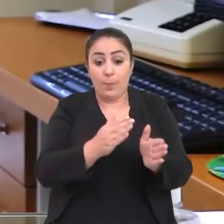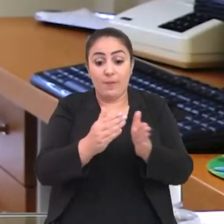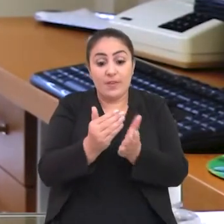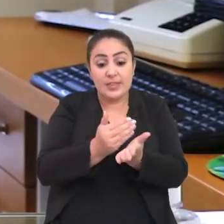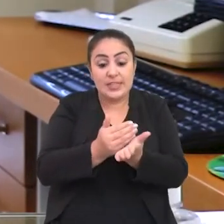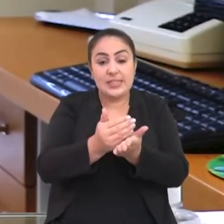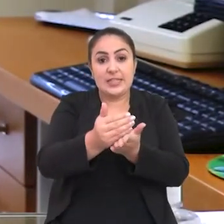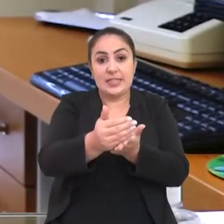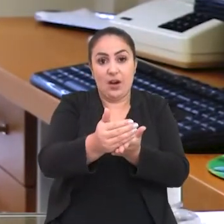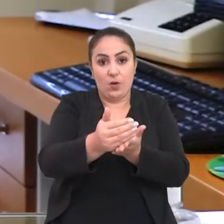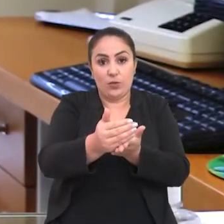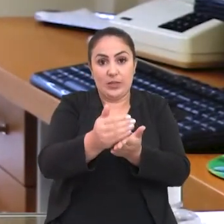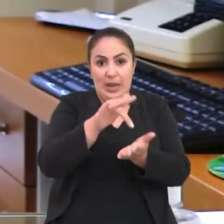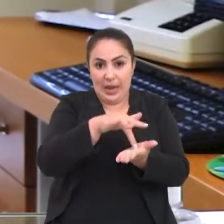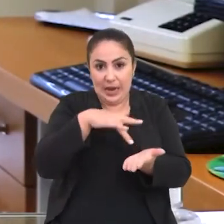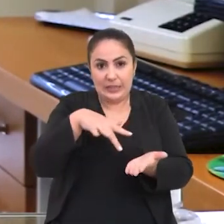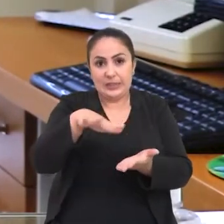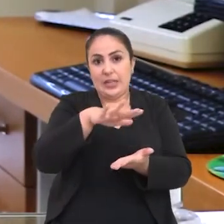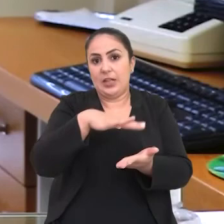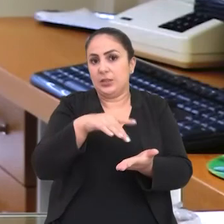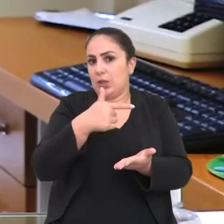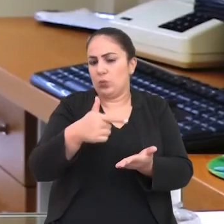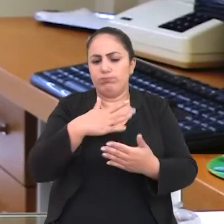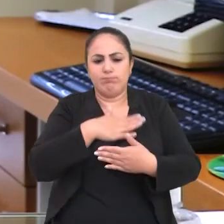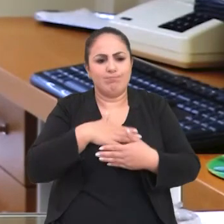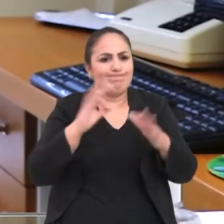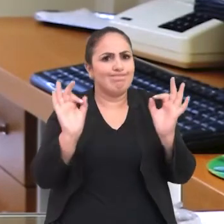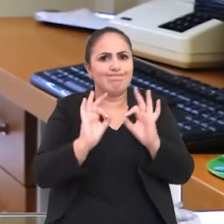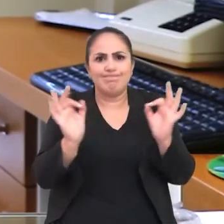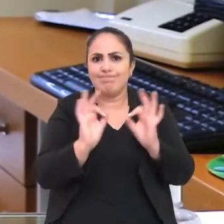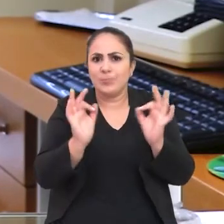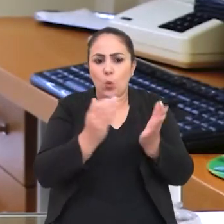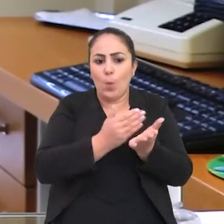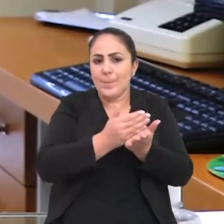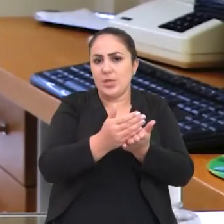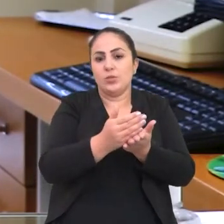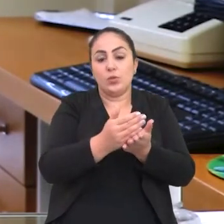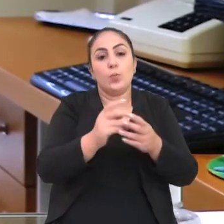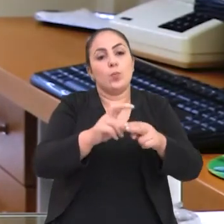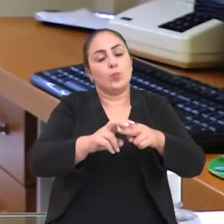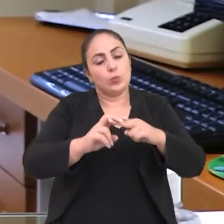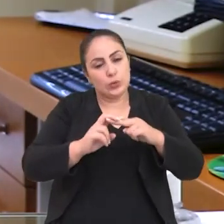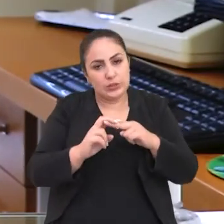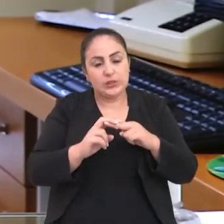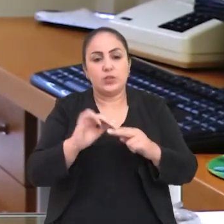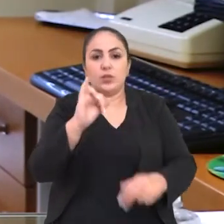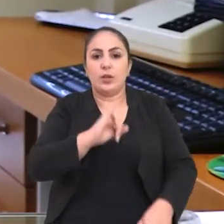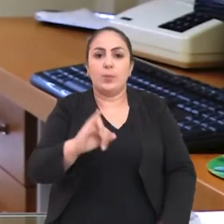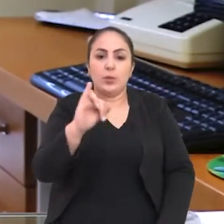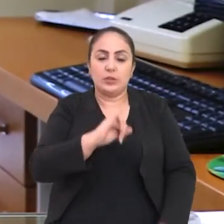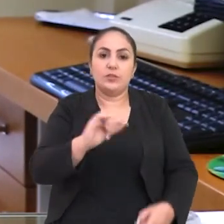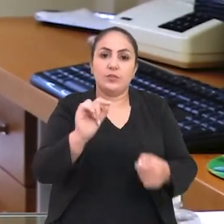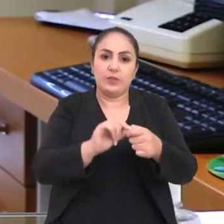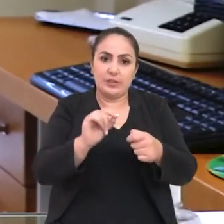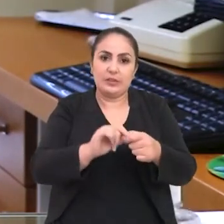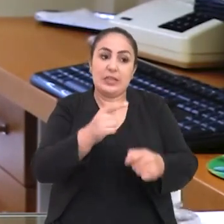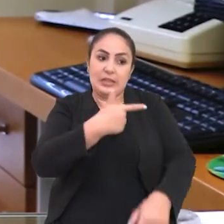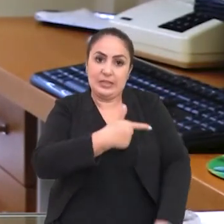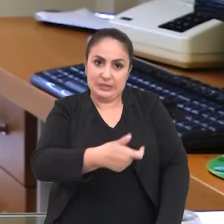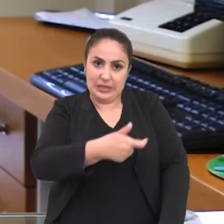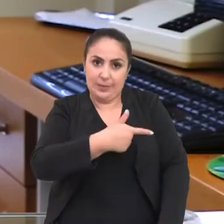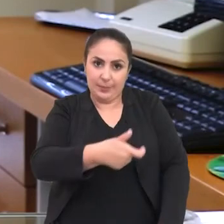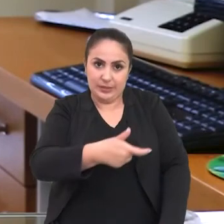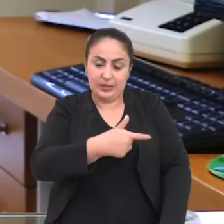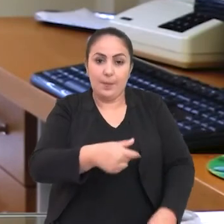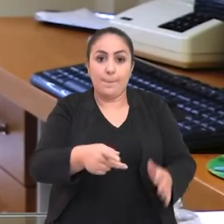próstata podem, numa fase inicial, na realidade, não ter sintomas nenhum. Por isso, a importância